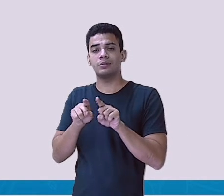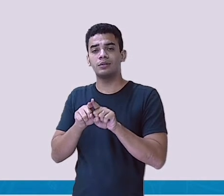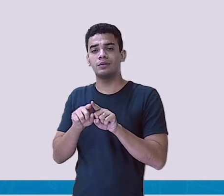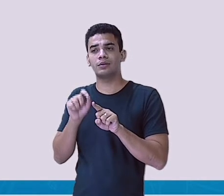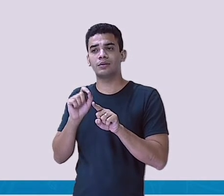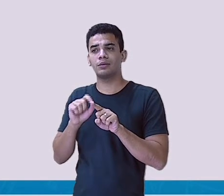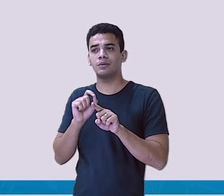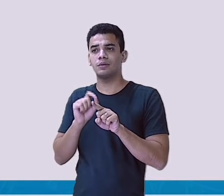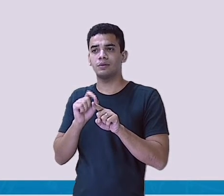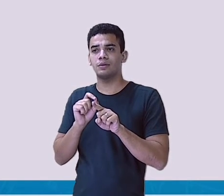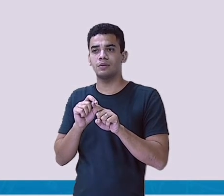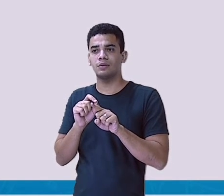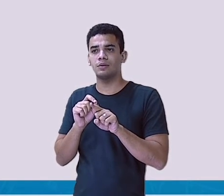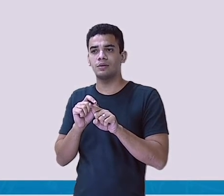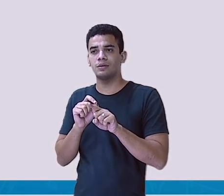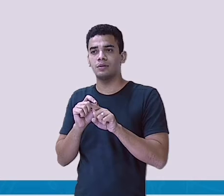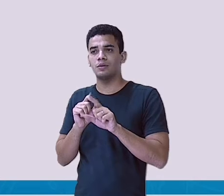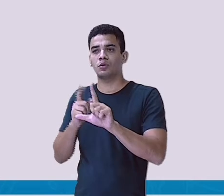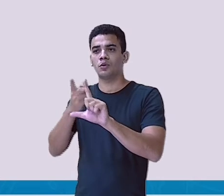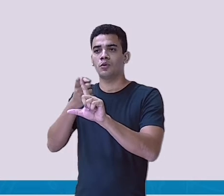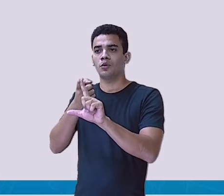ângulo